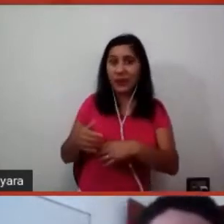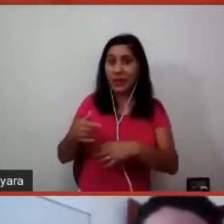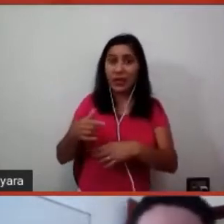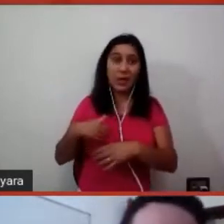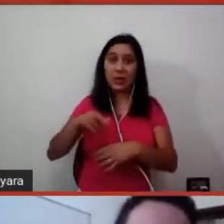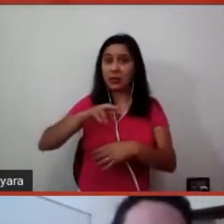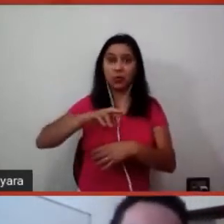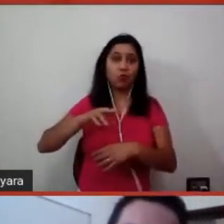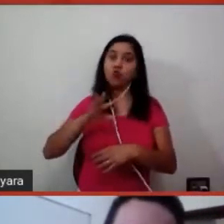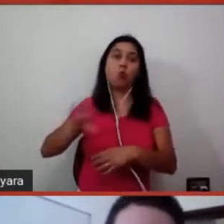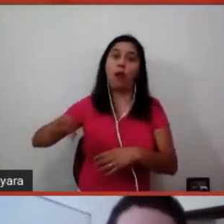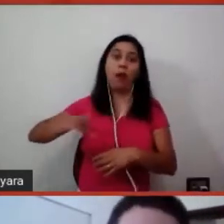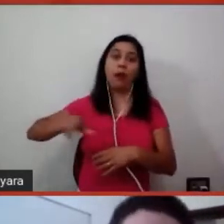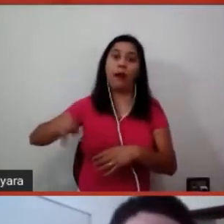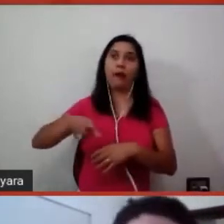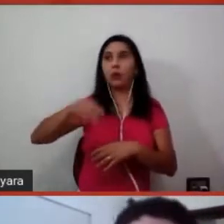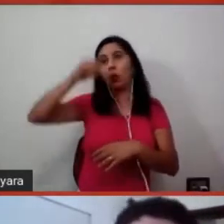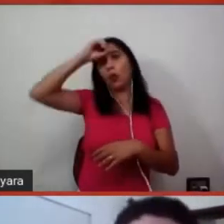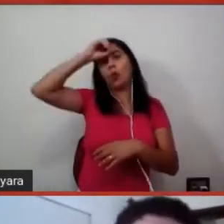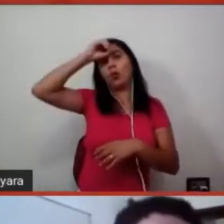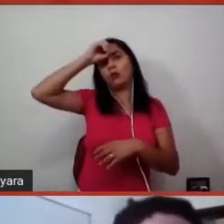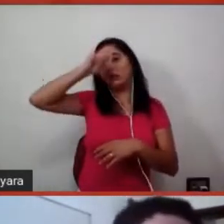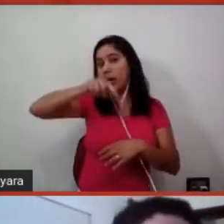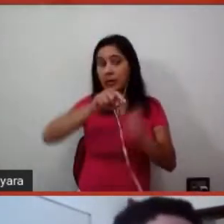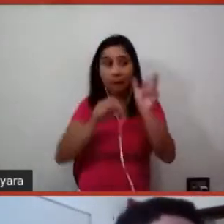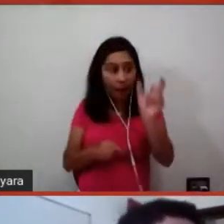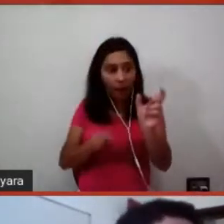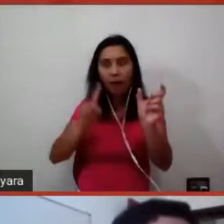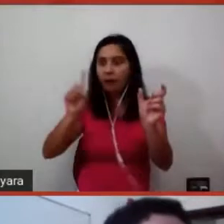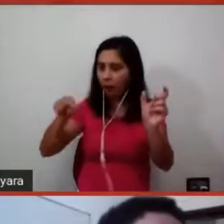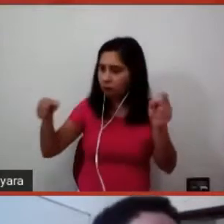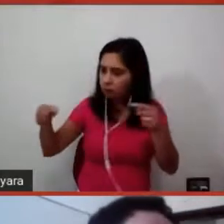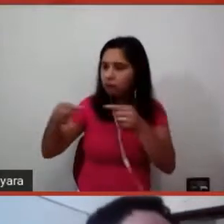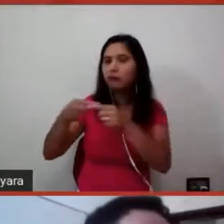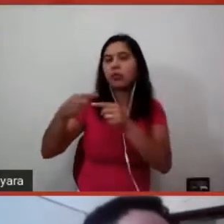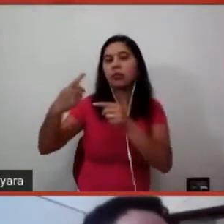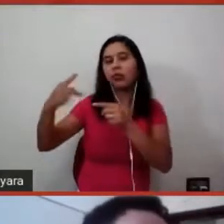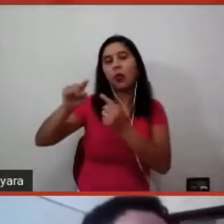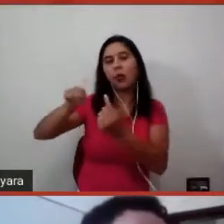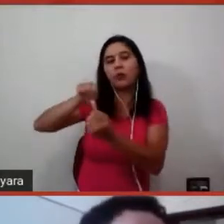termo desconhecido, isso faz parte do objetivo de aprendizagem, né?